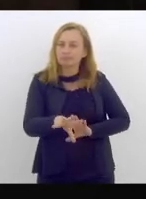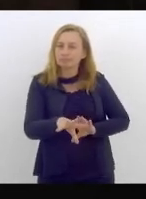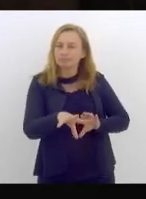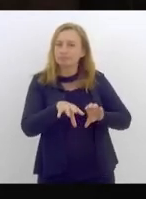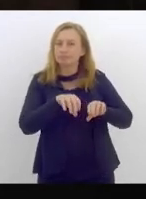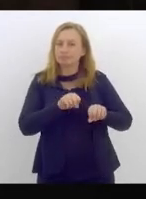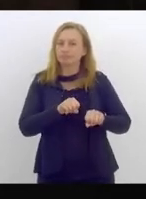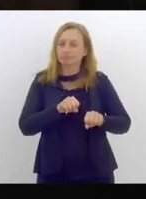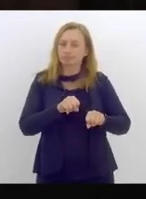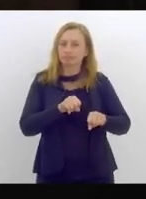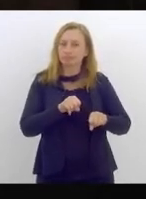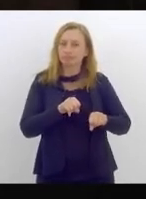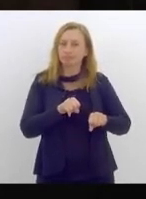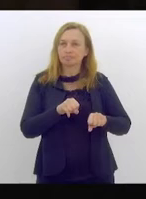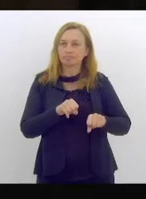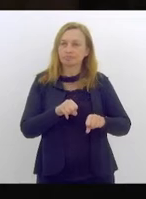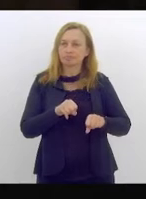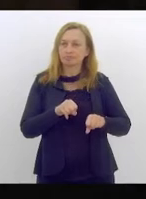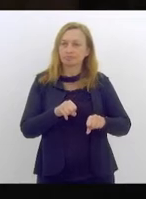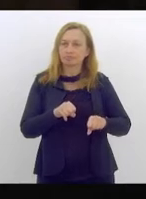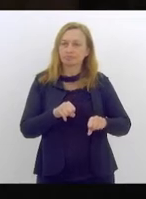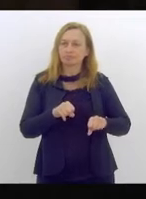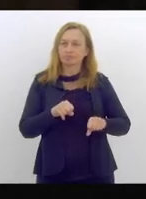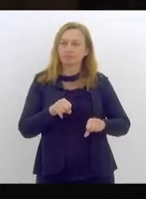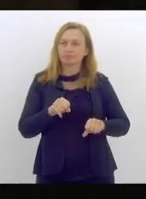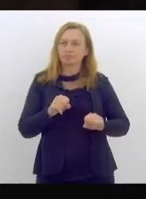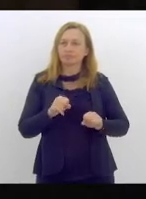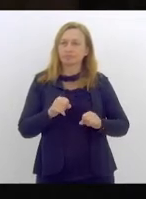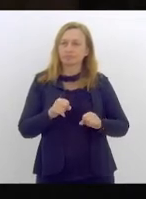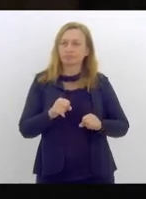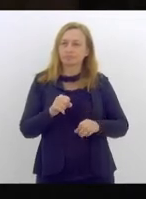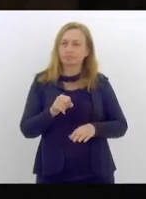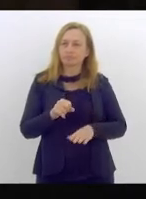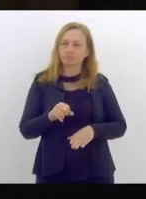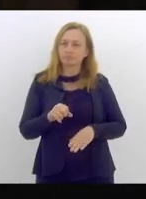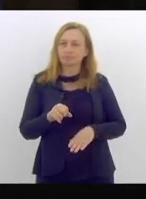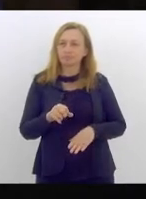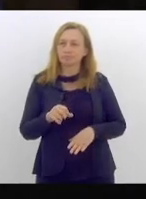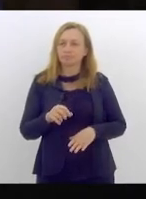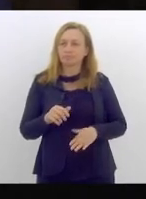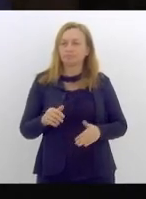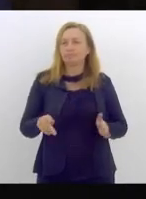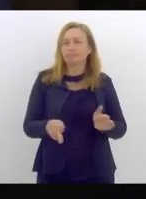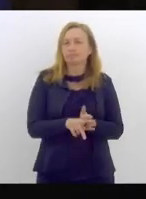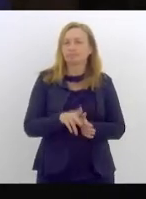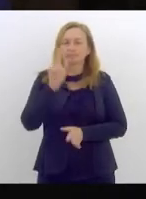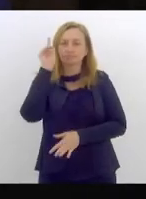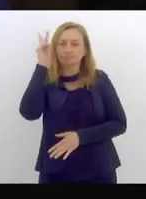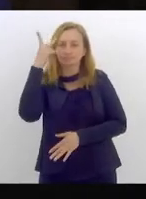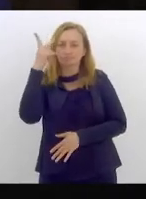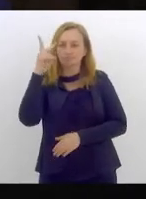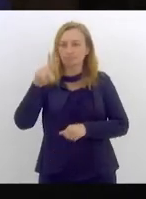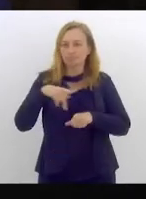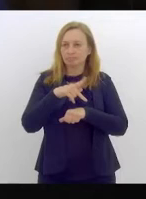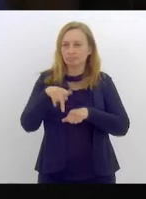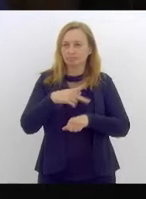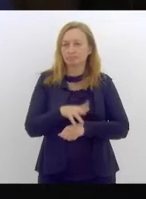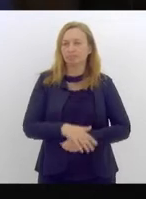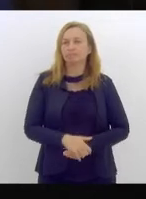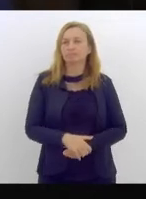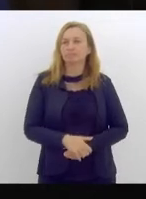até para ser protagonista da história deste país